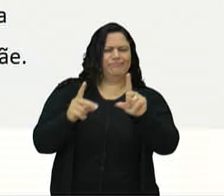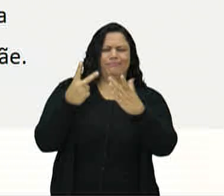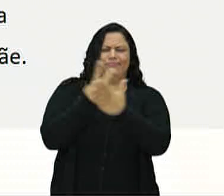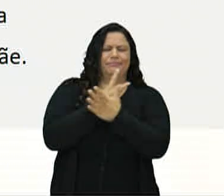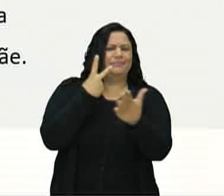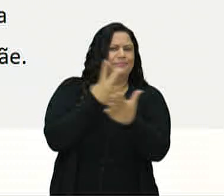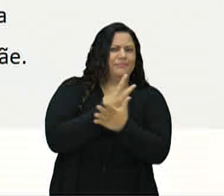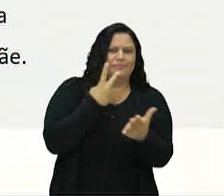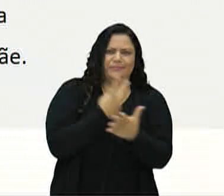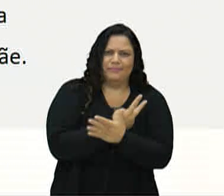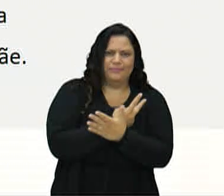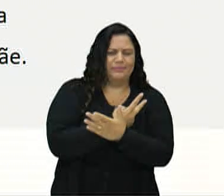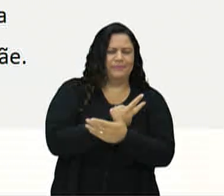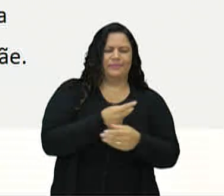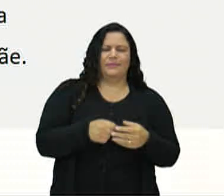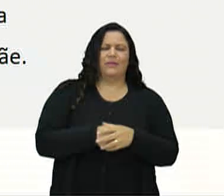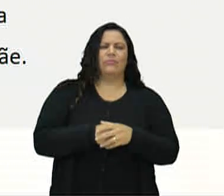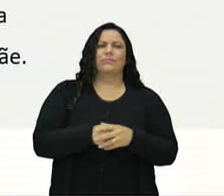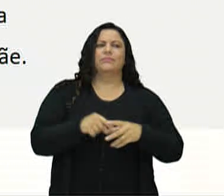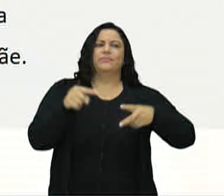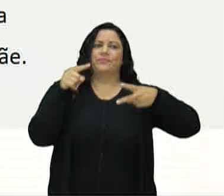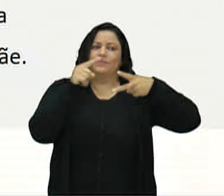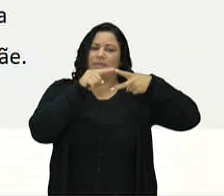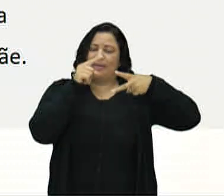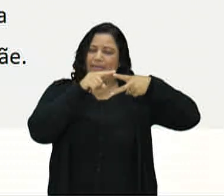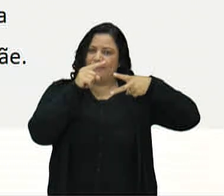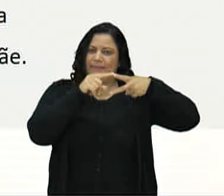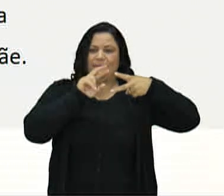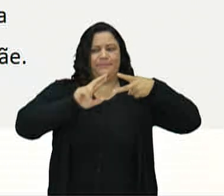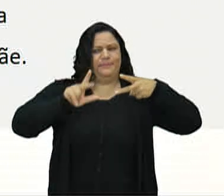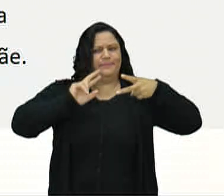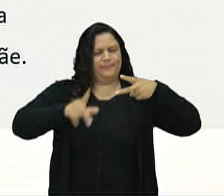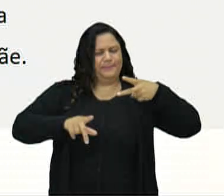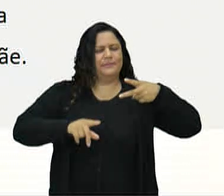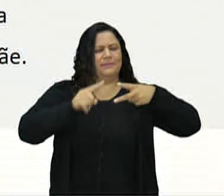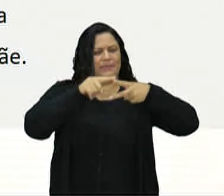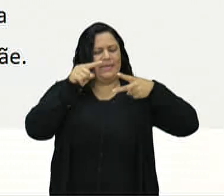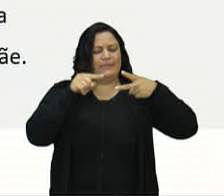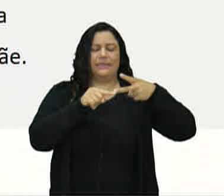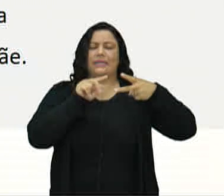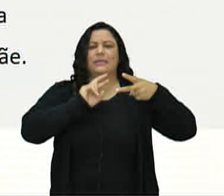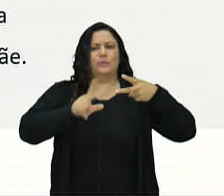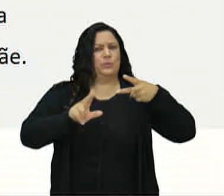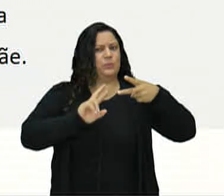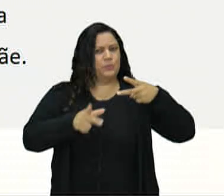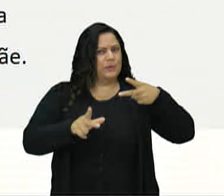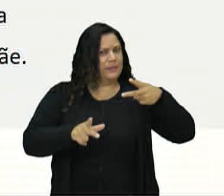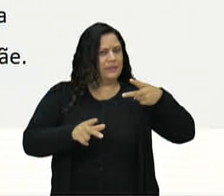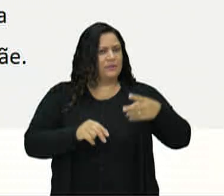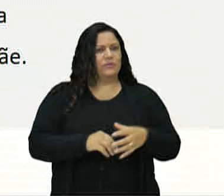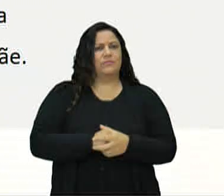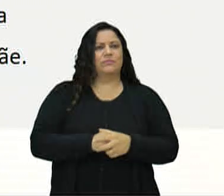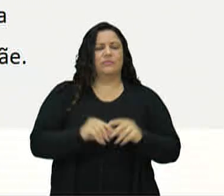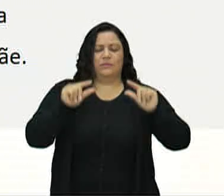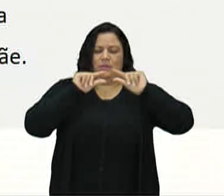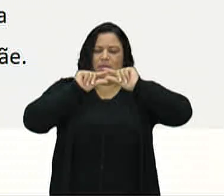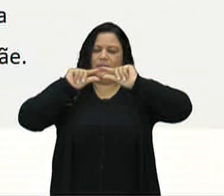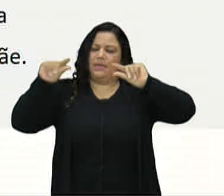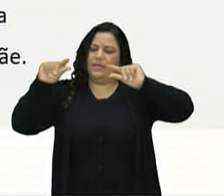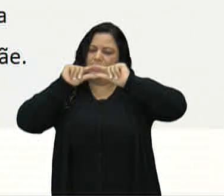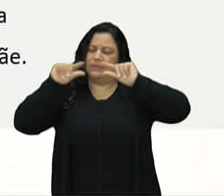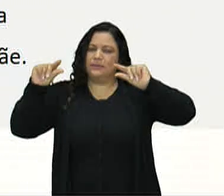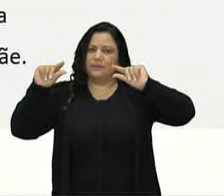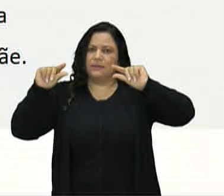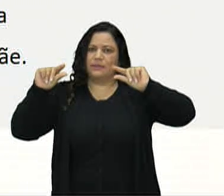a recombinação, a permutação. Células filhas diferentes. Então, esse trecho está errado, o